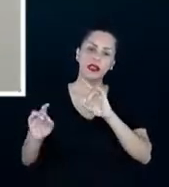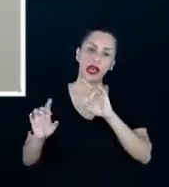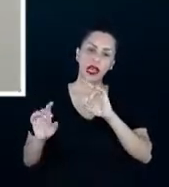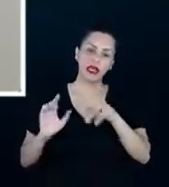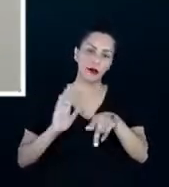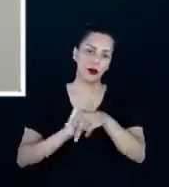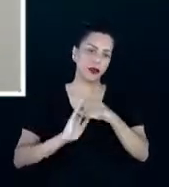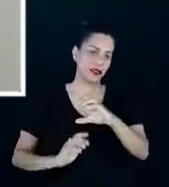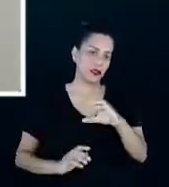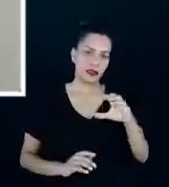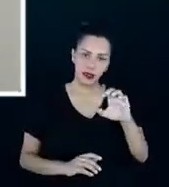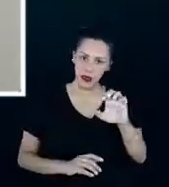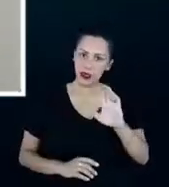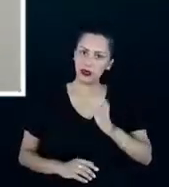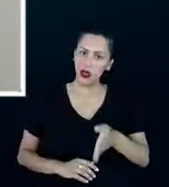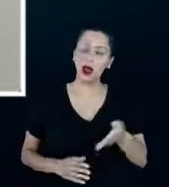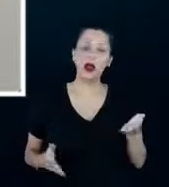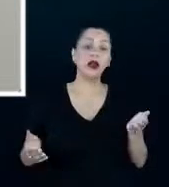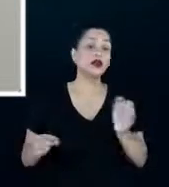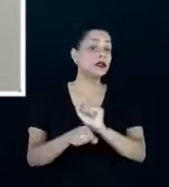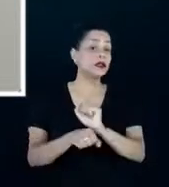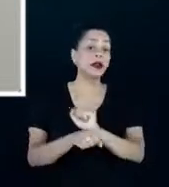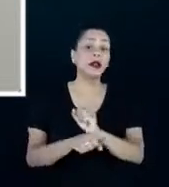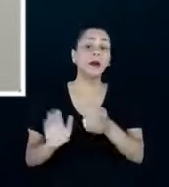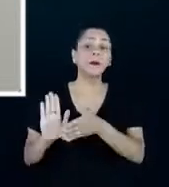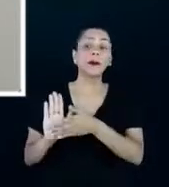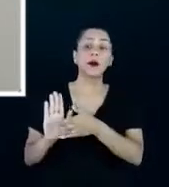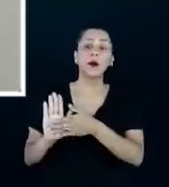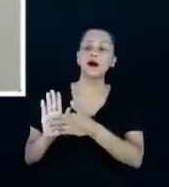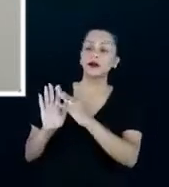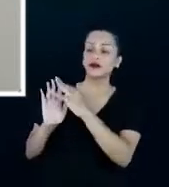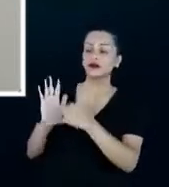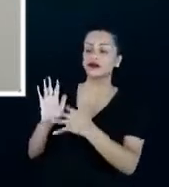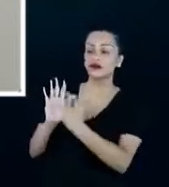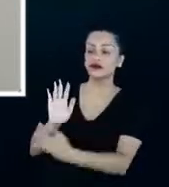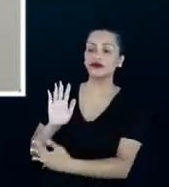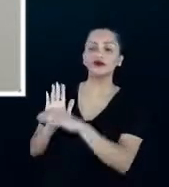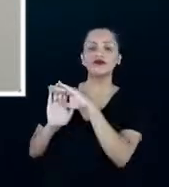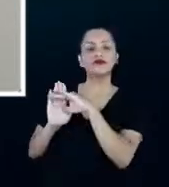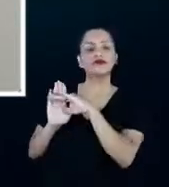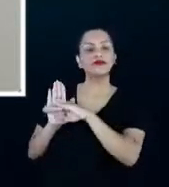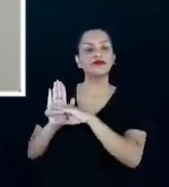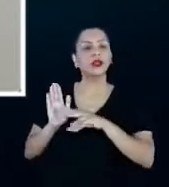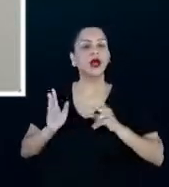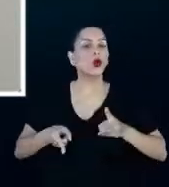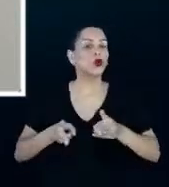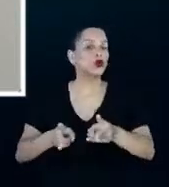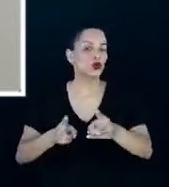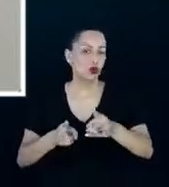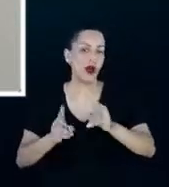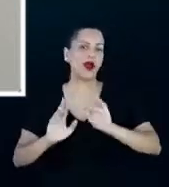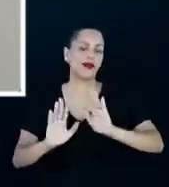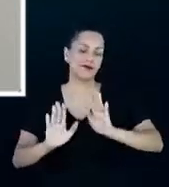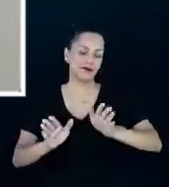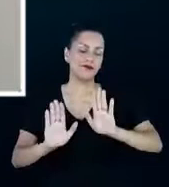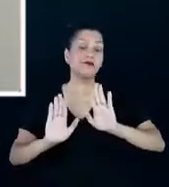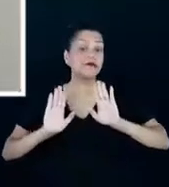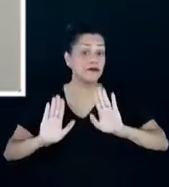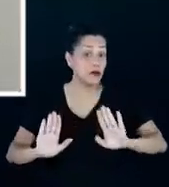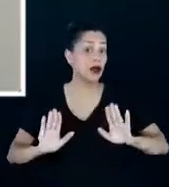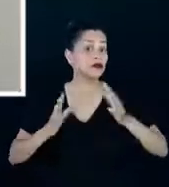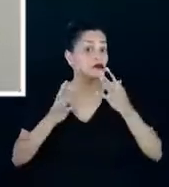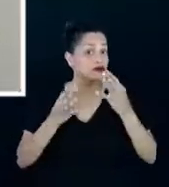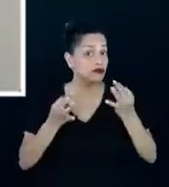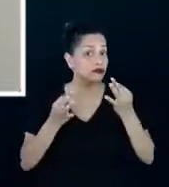CCE, e a gente aguarda então também uma proposta de cronograma para fazer, né, essa continuidade desse movimento, mas com essa atenção que o